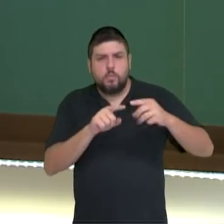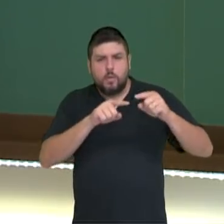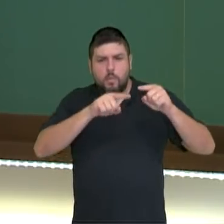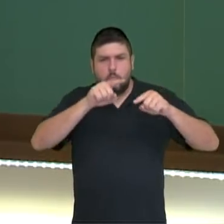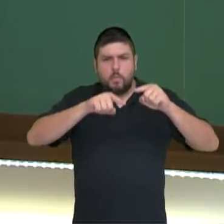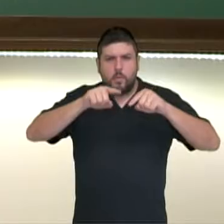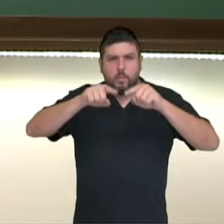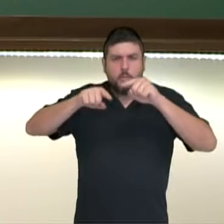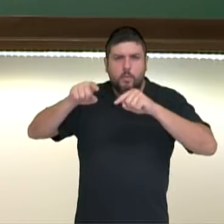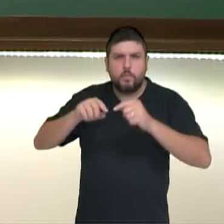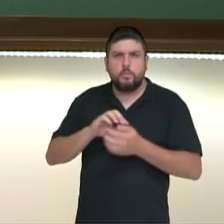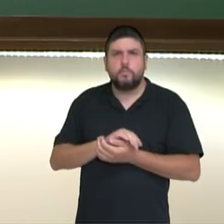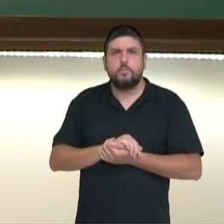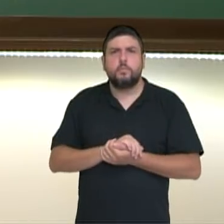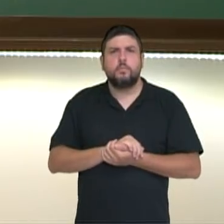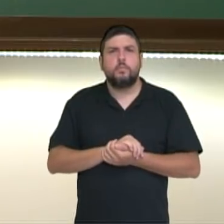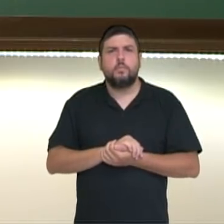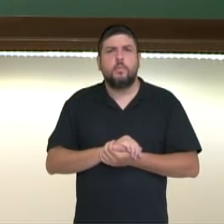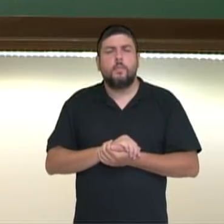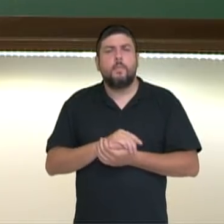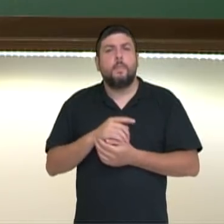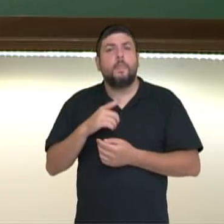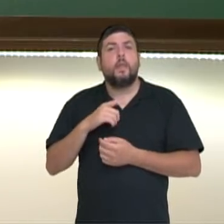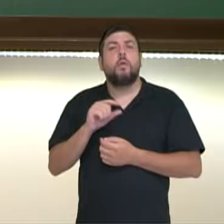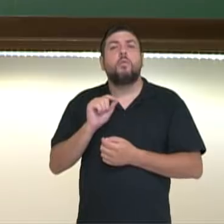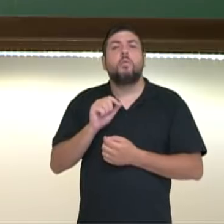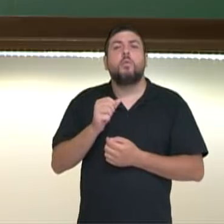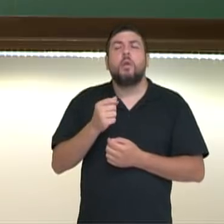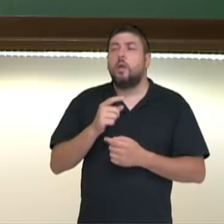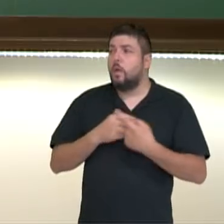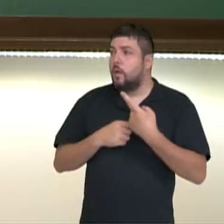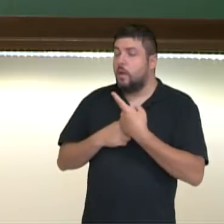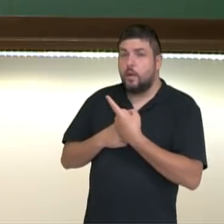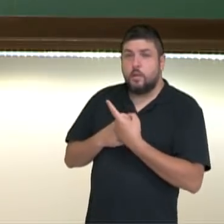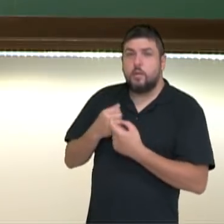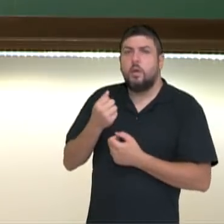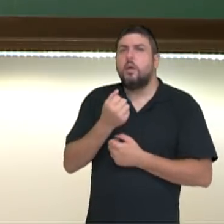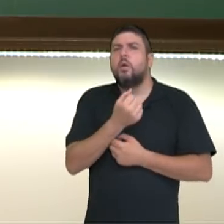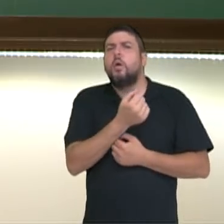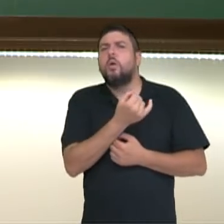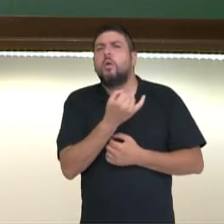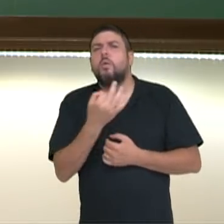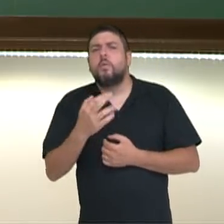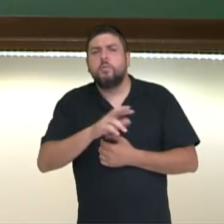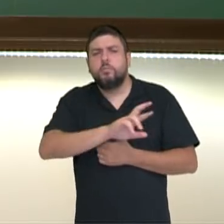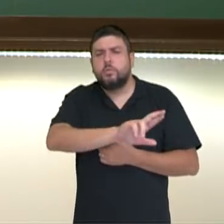que aqui nós temos 5 sons sendo